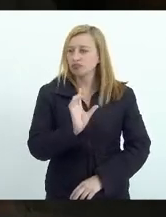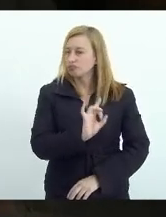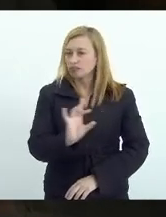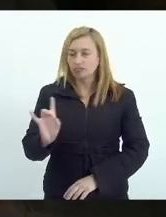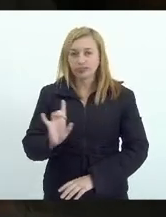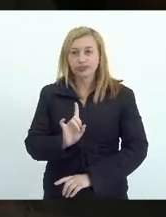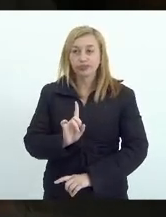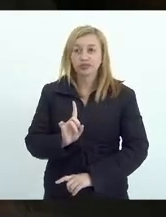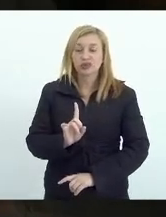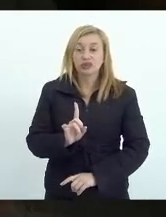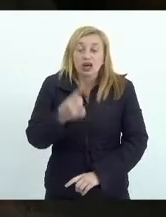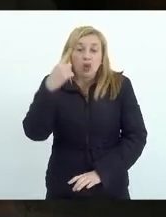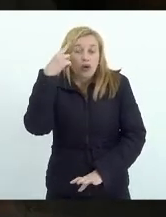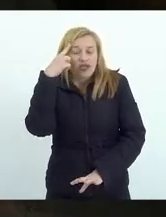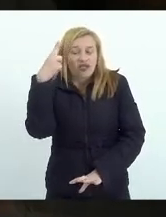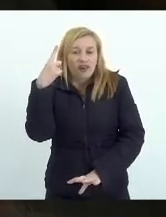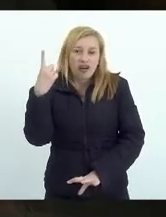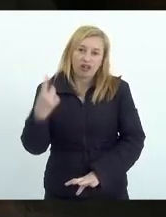seja.